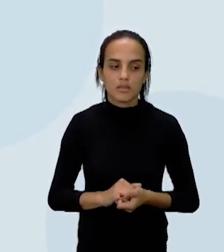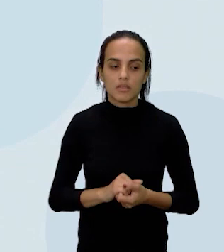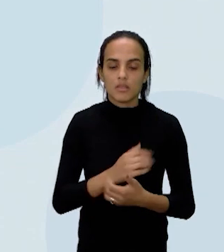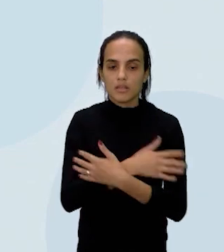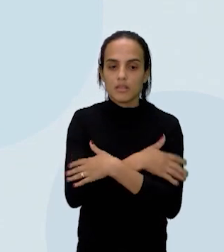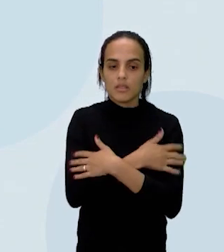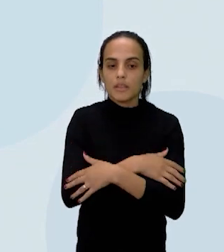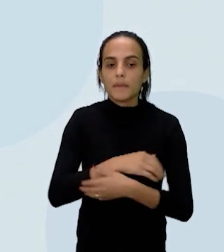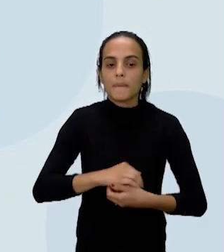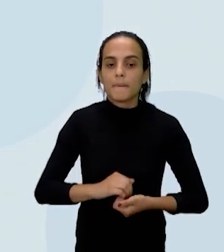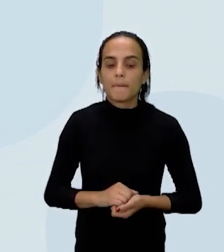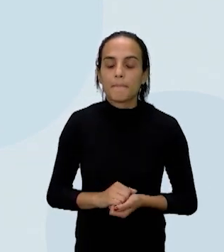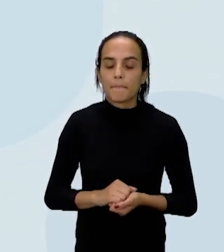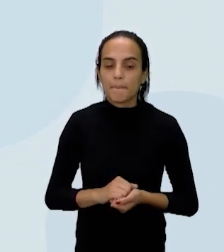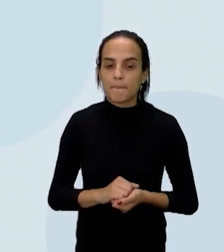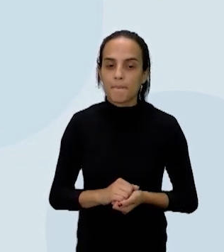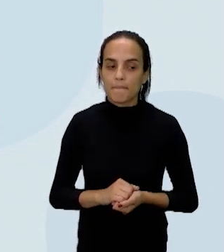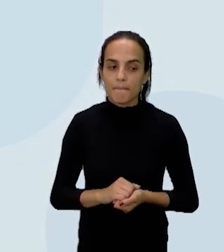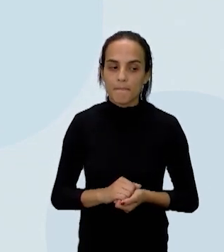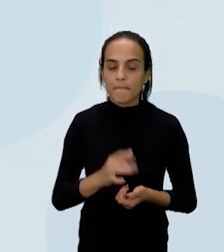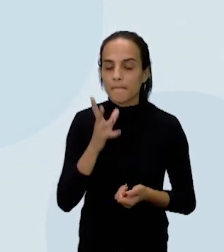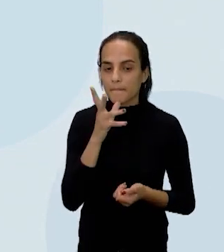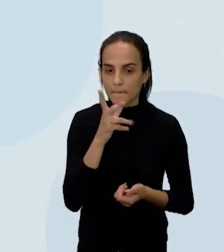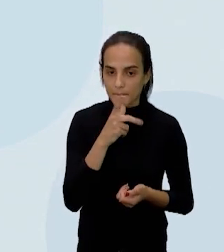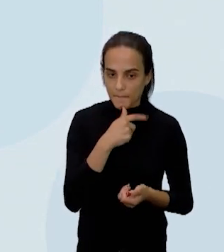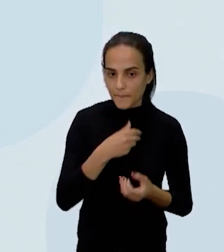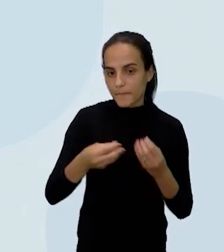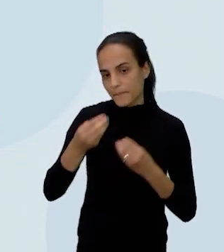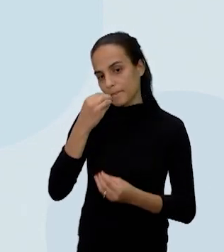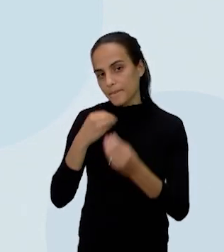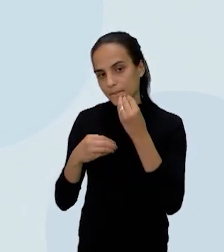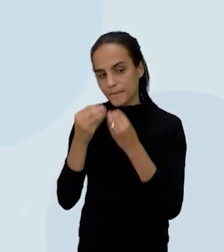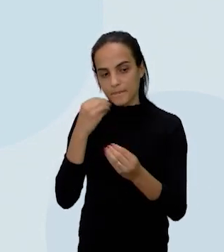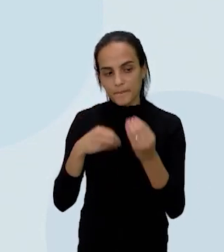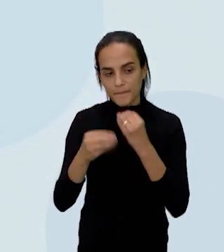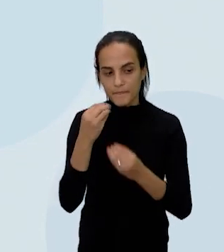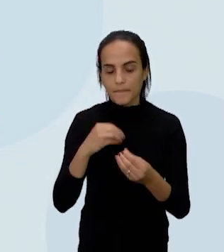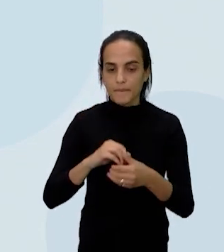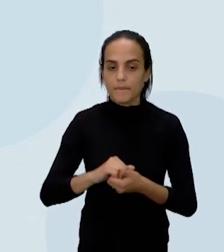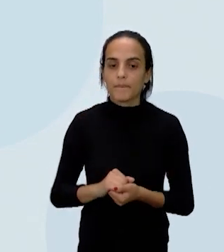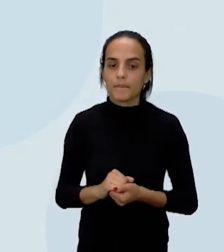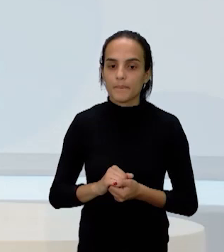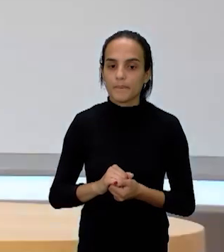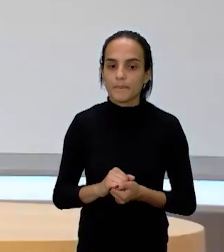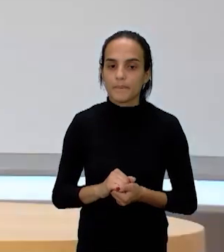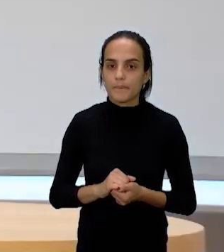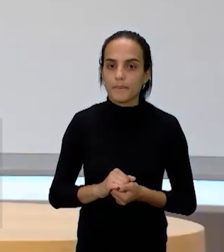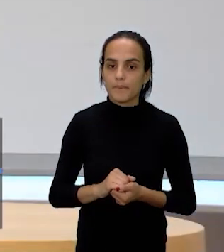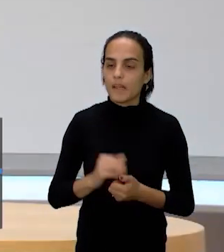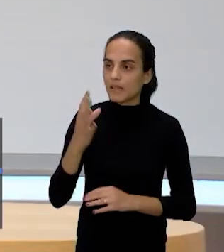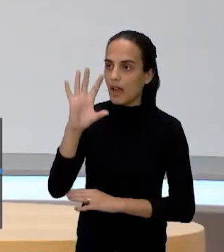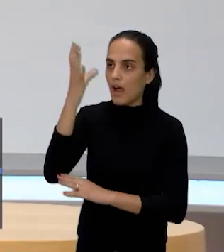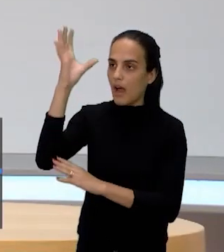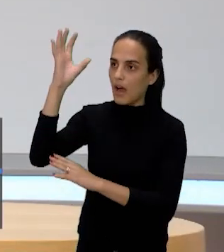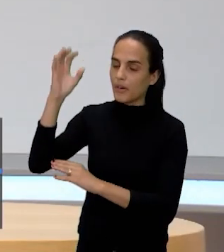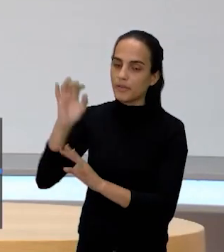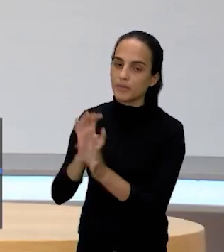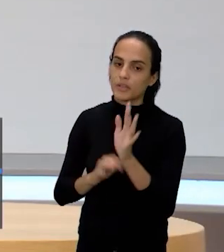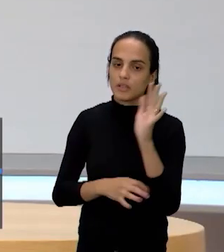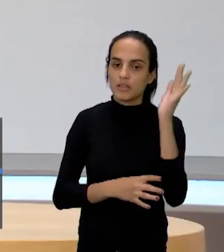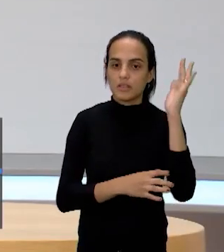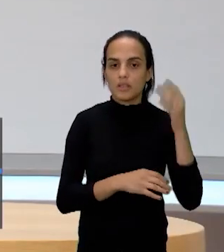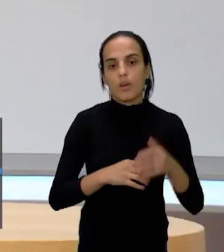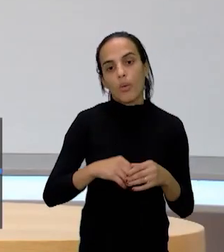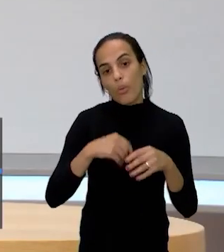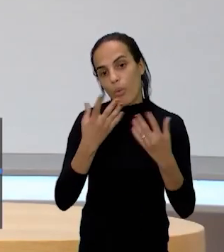mais lentamente. Então, quando o alimento ele sai ali da árvore ou de algum lugar, ou